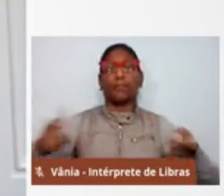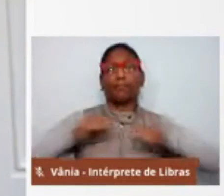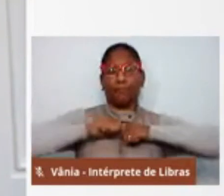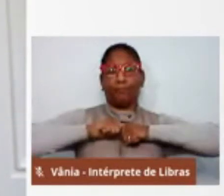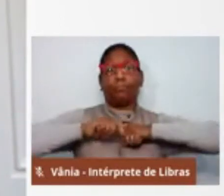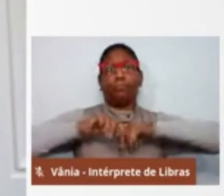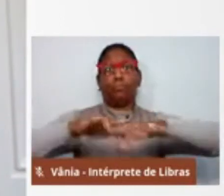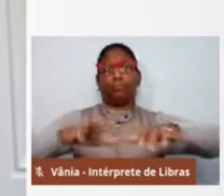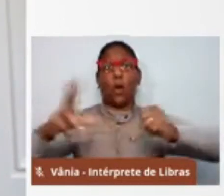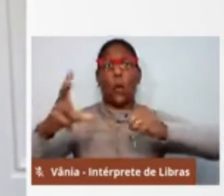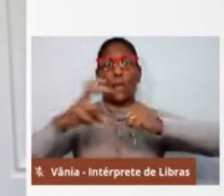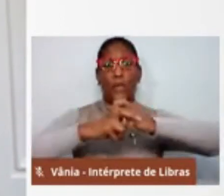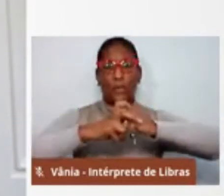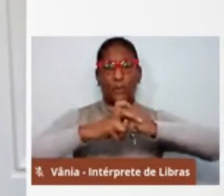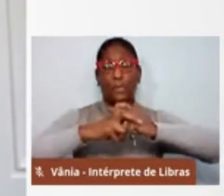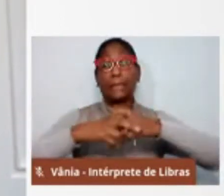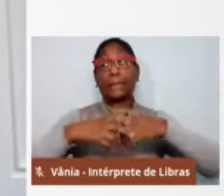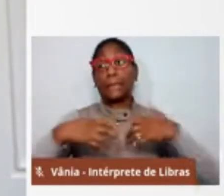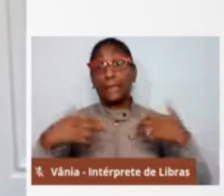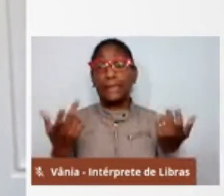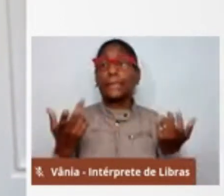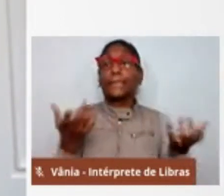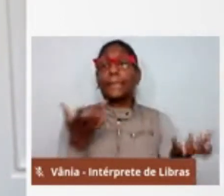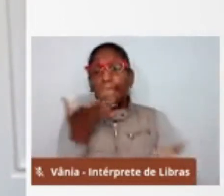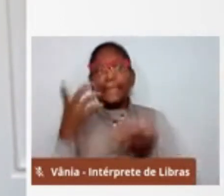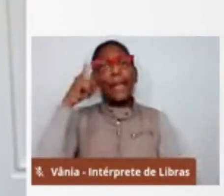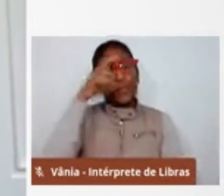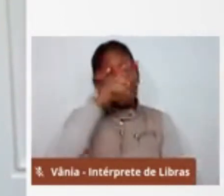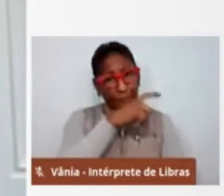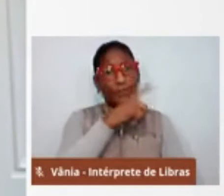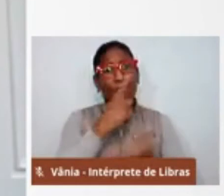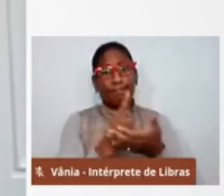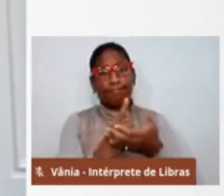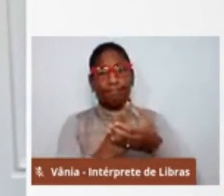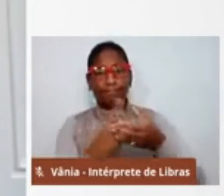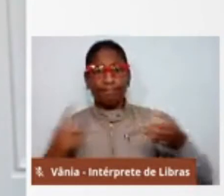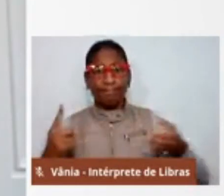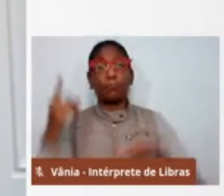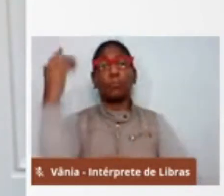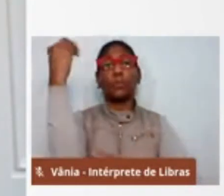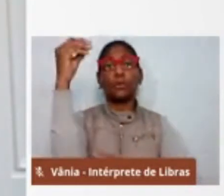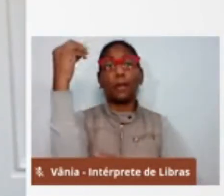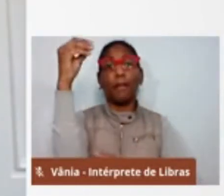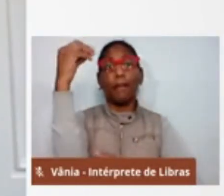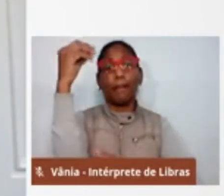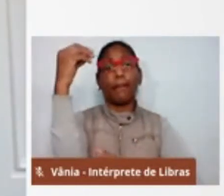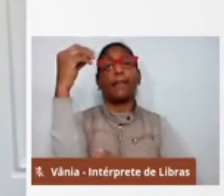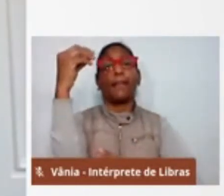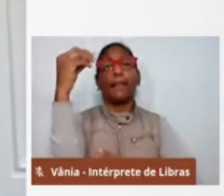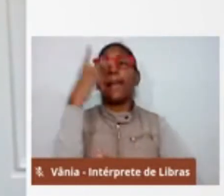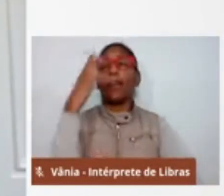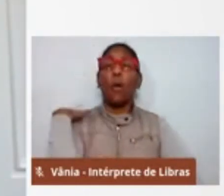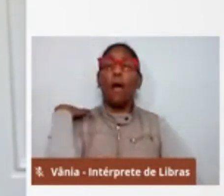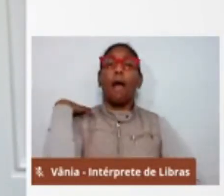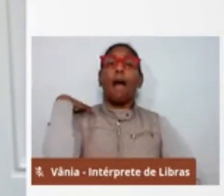do vírus. É a área mais delicada do mapa do distanciamento controlado. Em Porto Alegre, que representa o grande pulmão da rede de